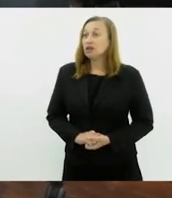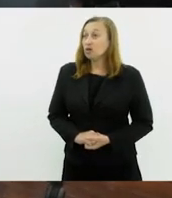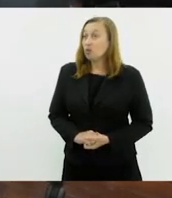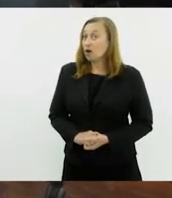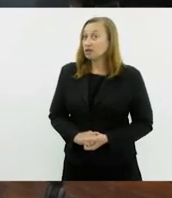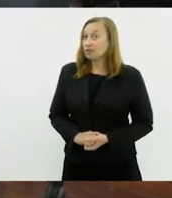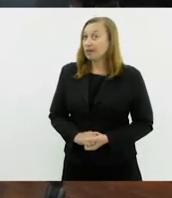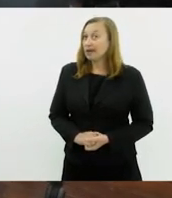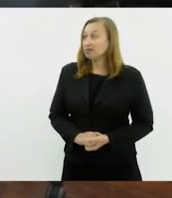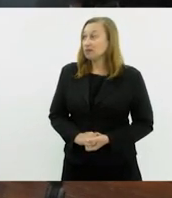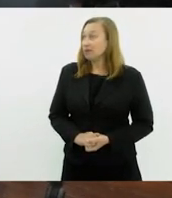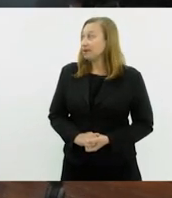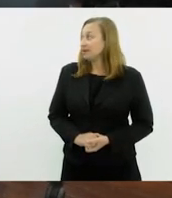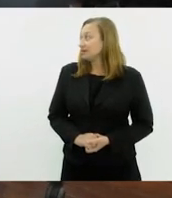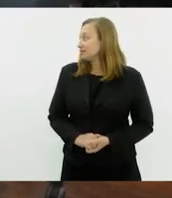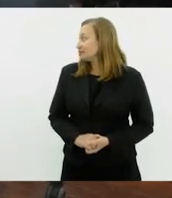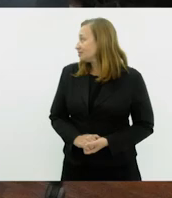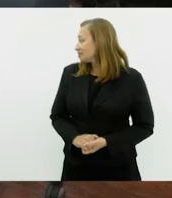não